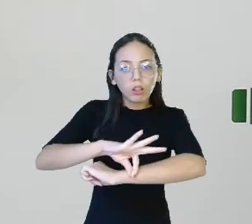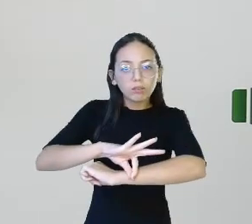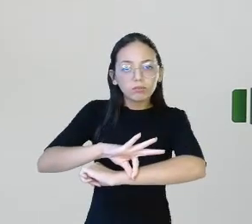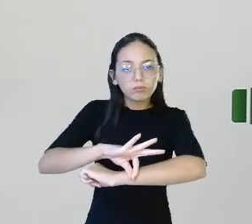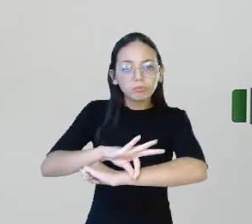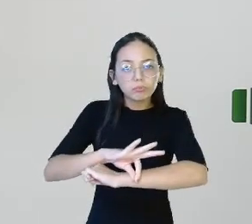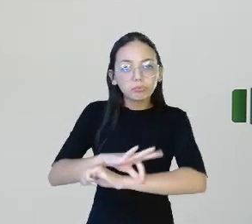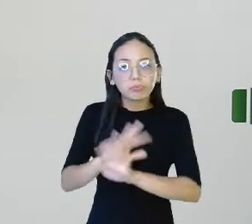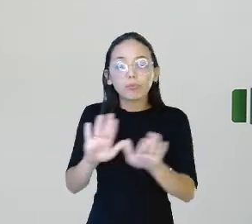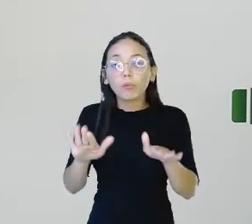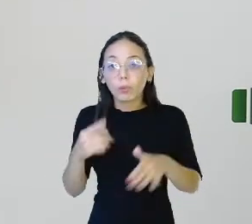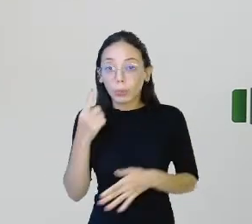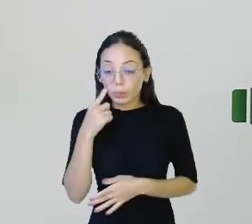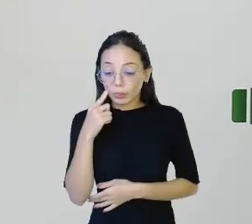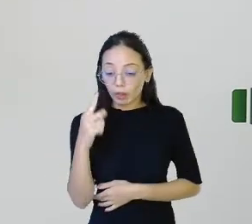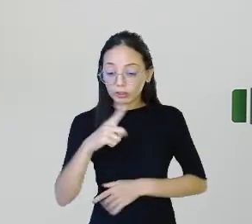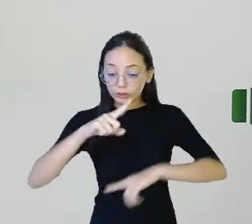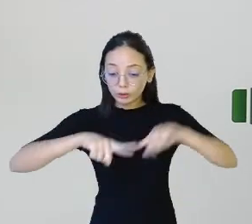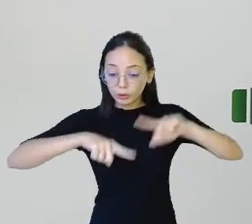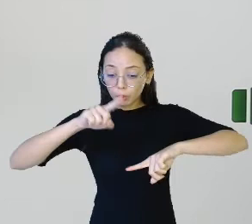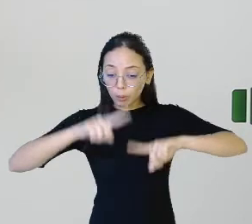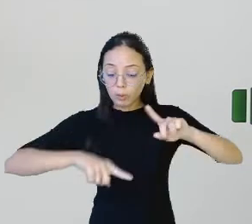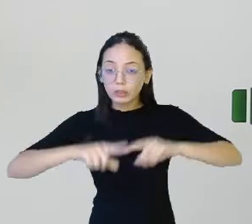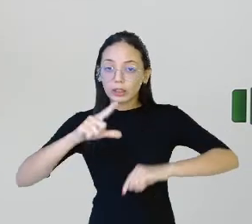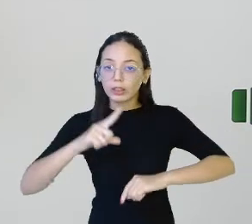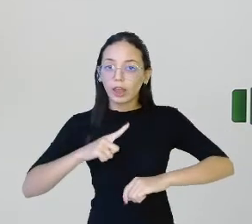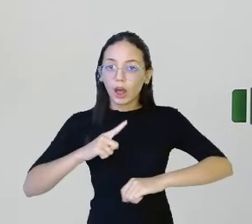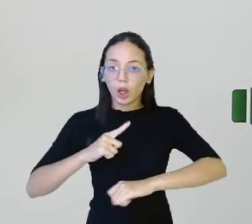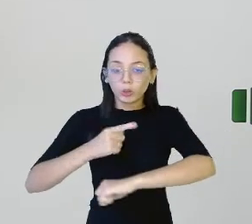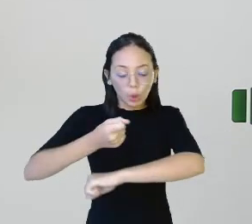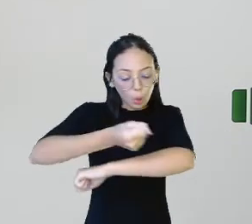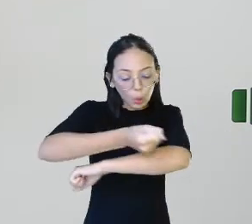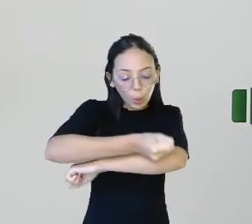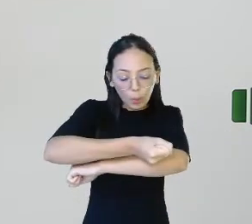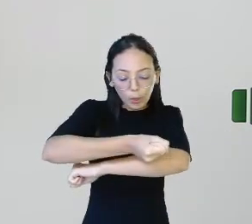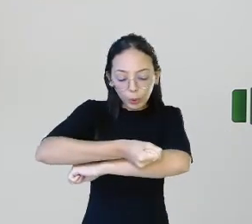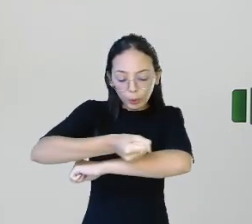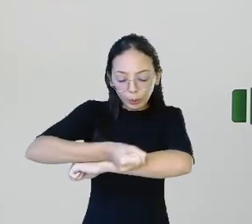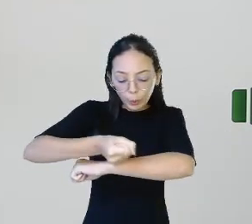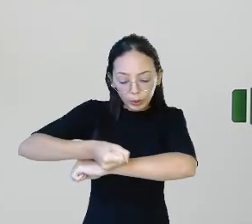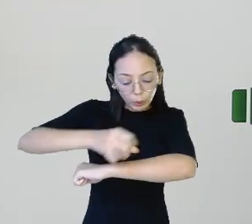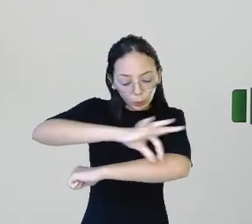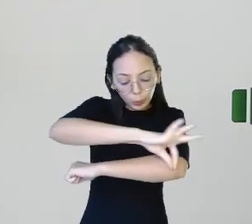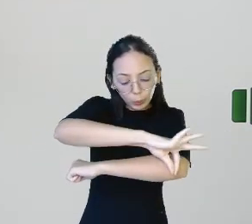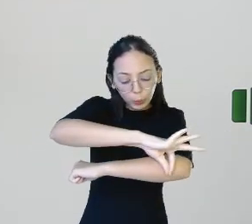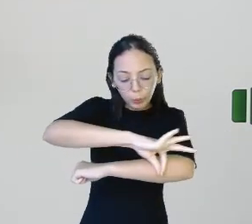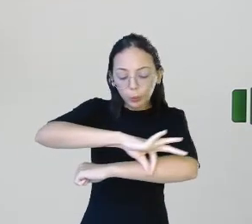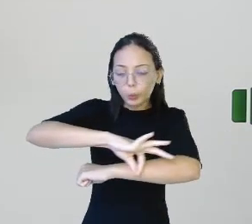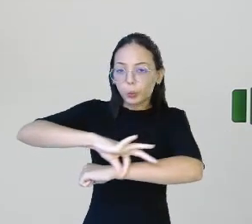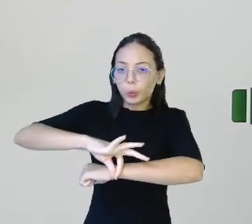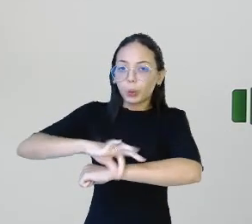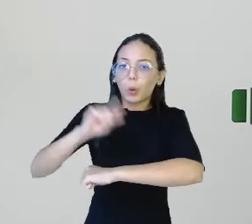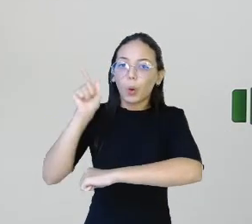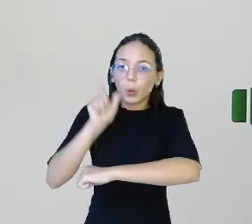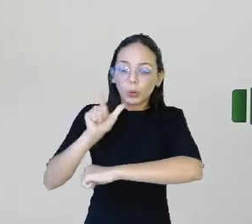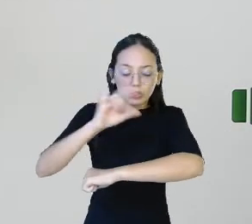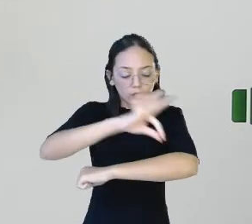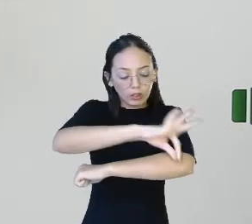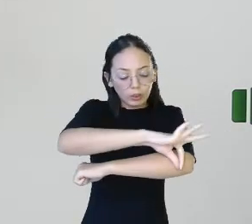um instrumento que eu tenha numerações e que eu consiga traçar retas,